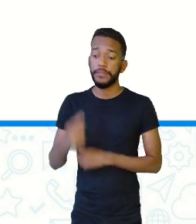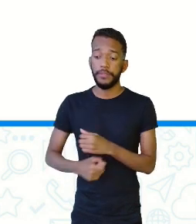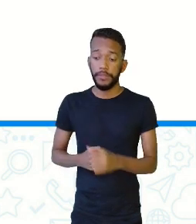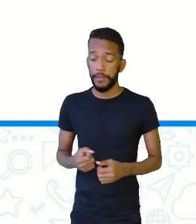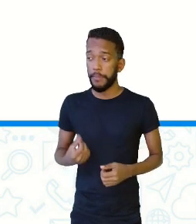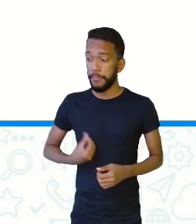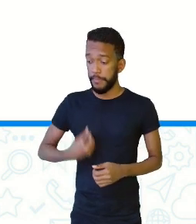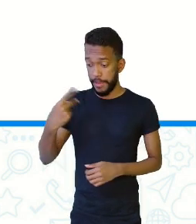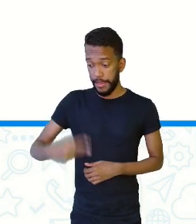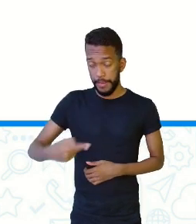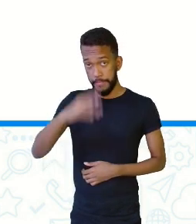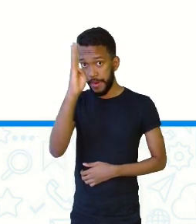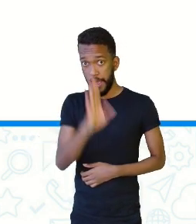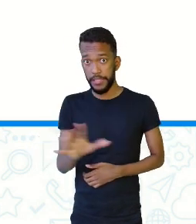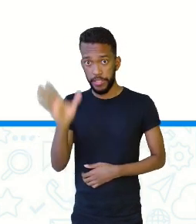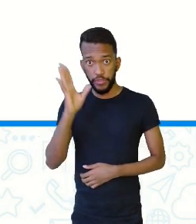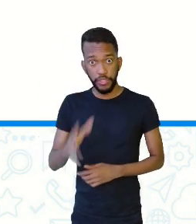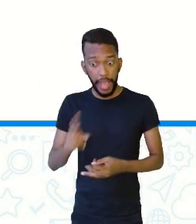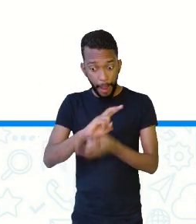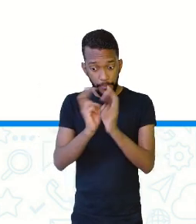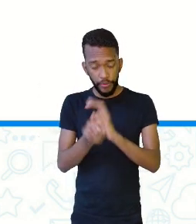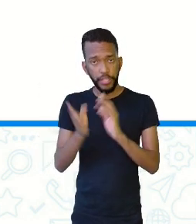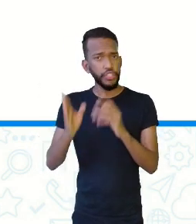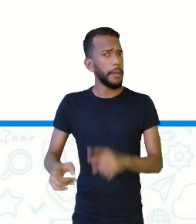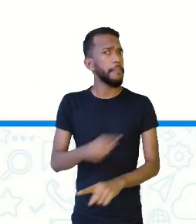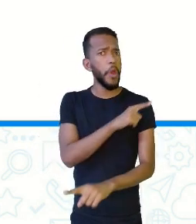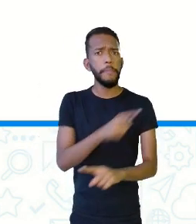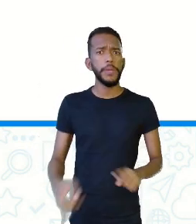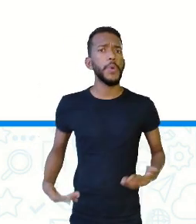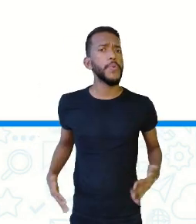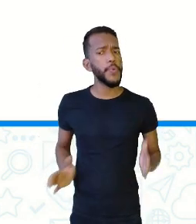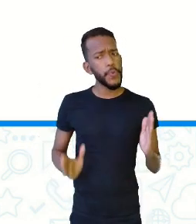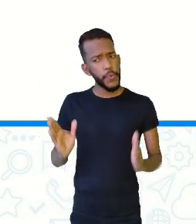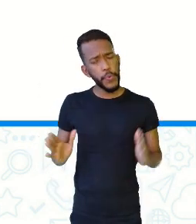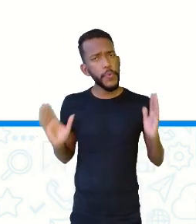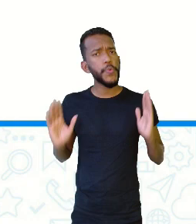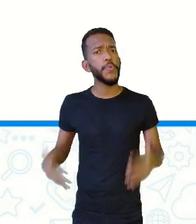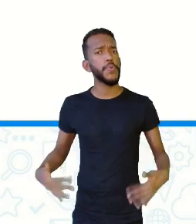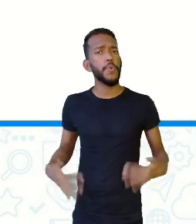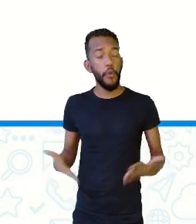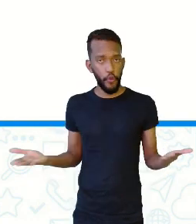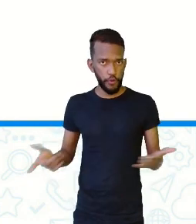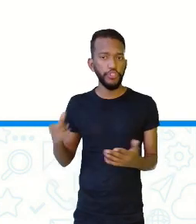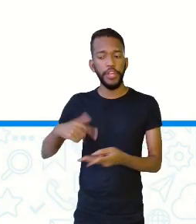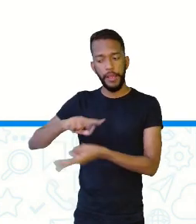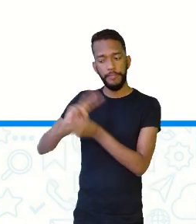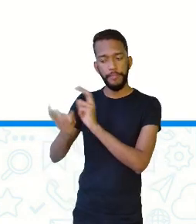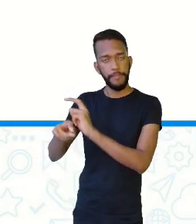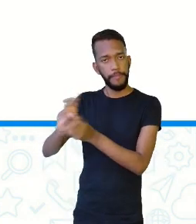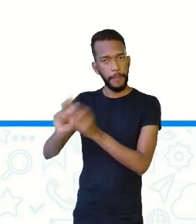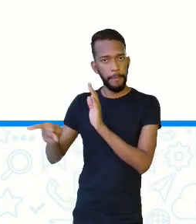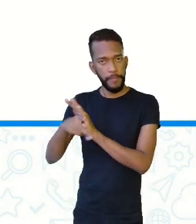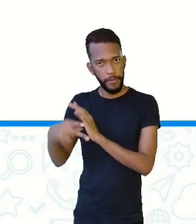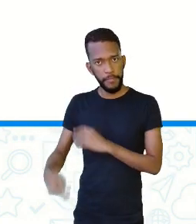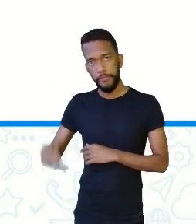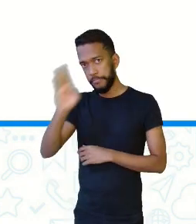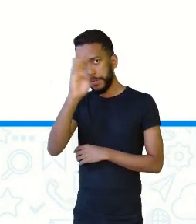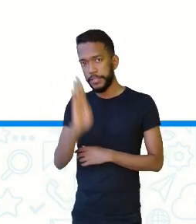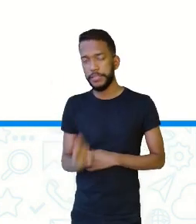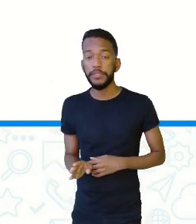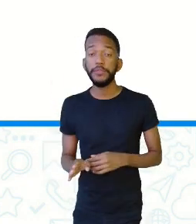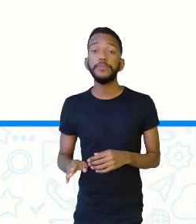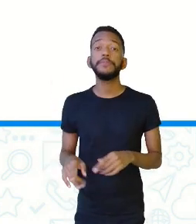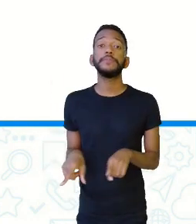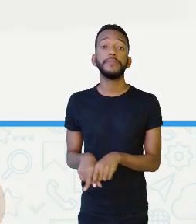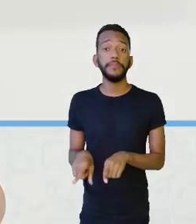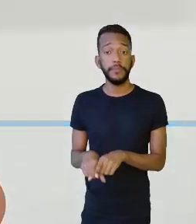foi proibida. Hoje, ela é tida como arte marcial brasileira e